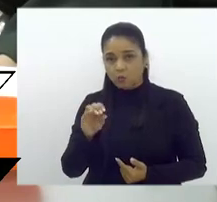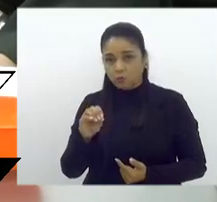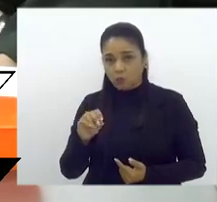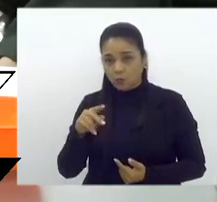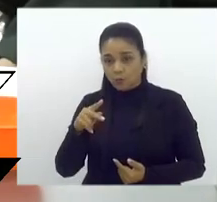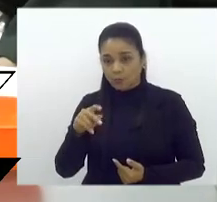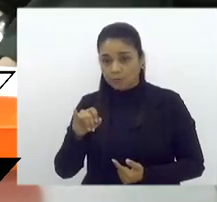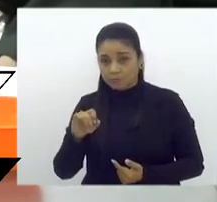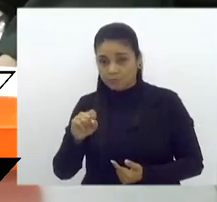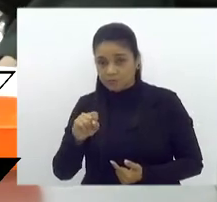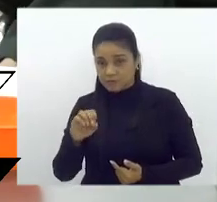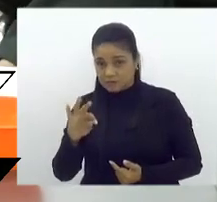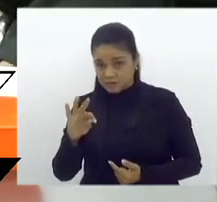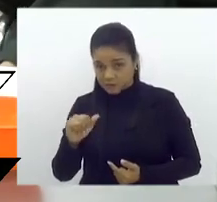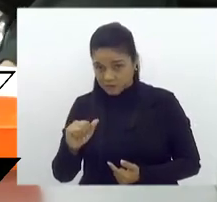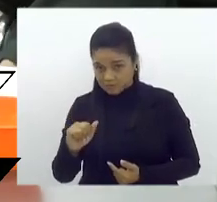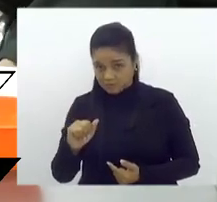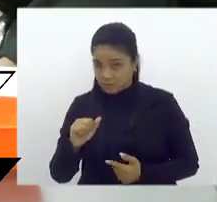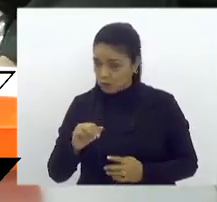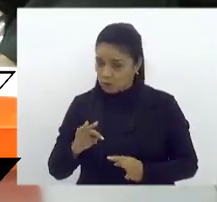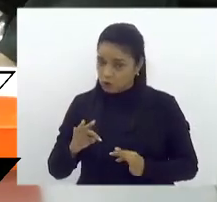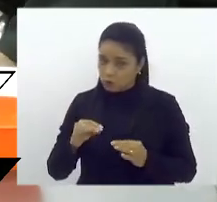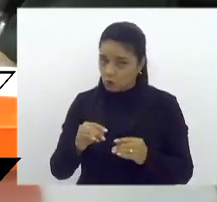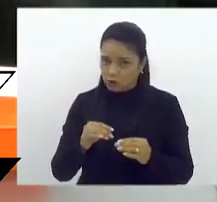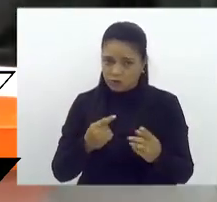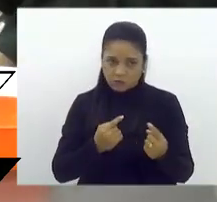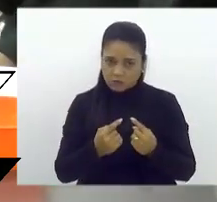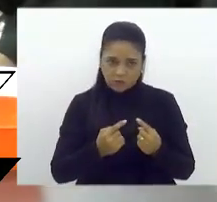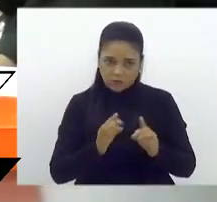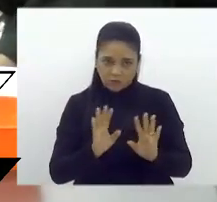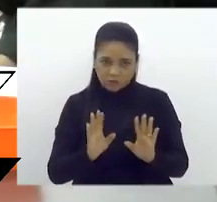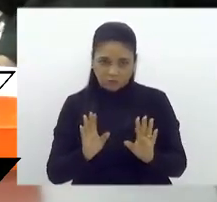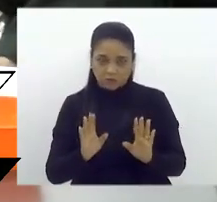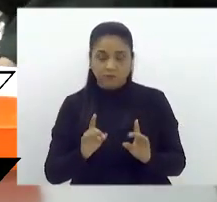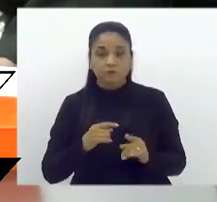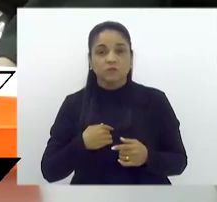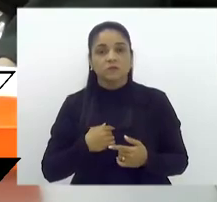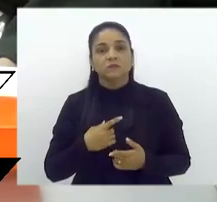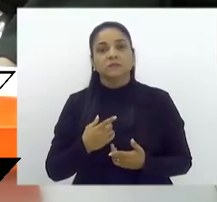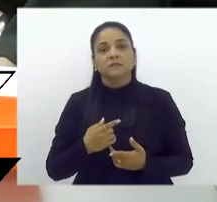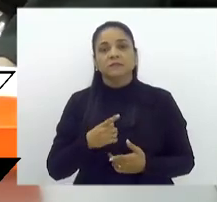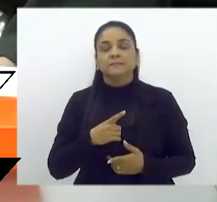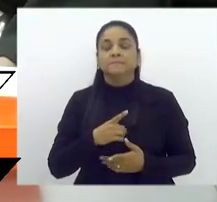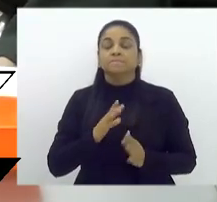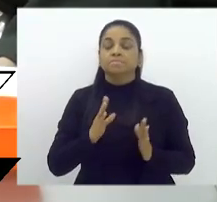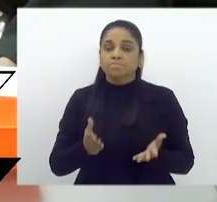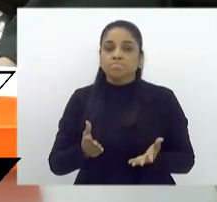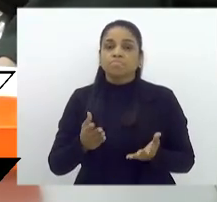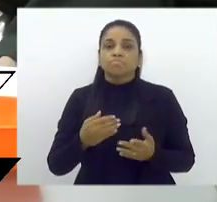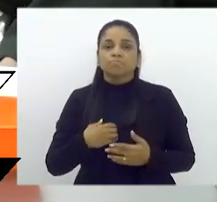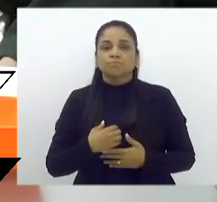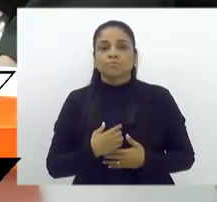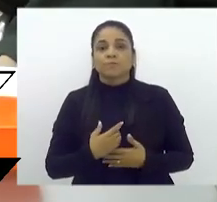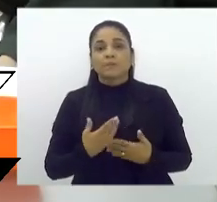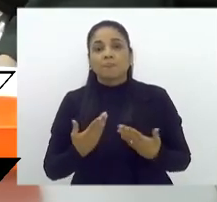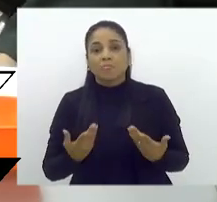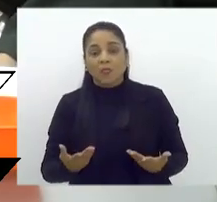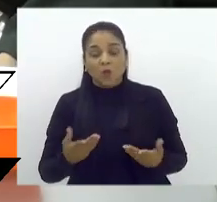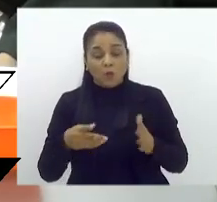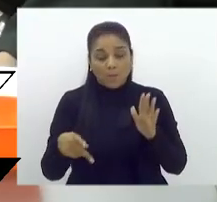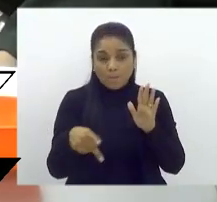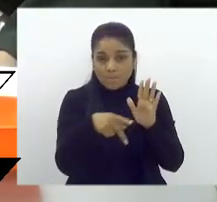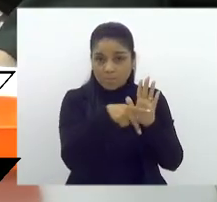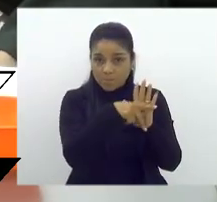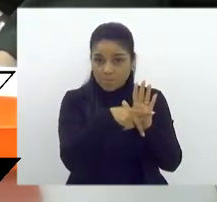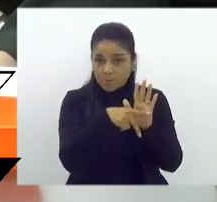aí é praticamente impossível, estrada vicinal, etc., etc. Então, eu acho o